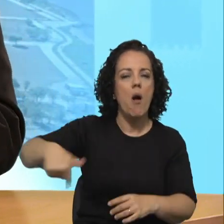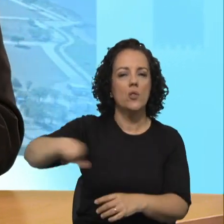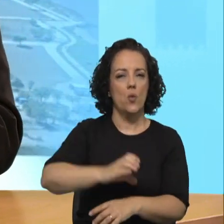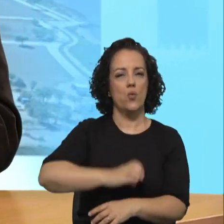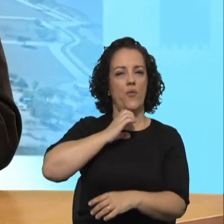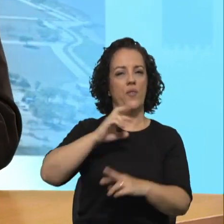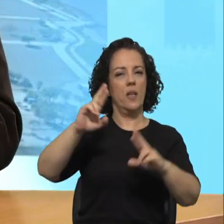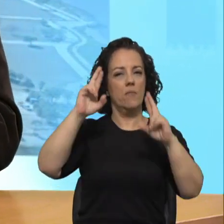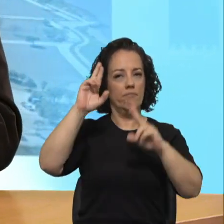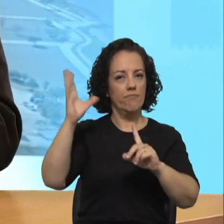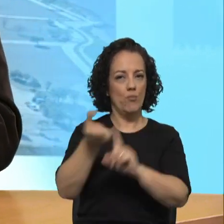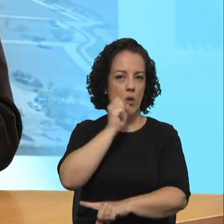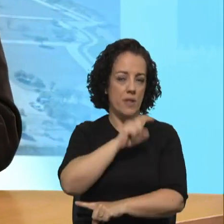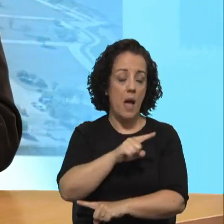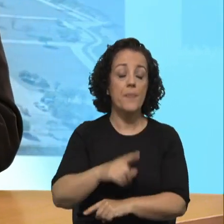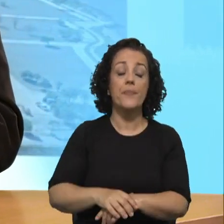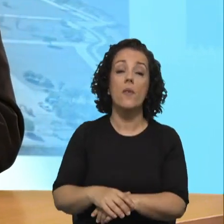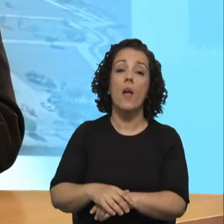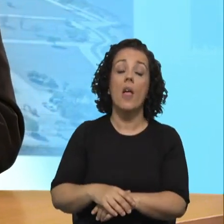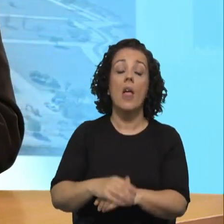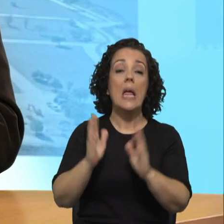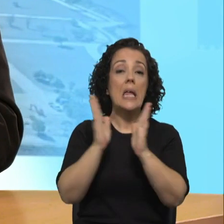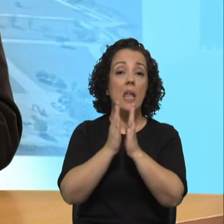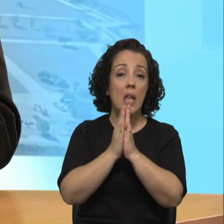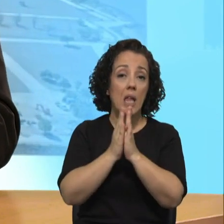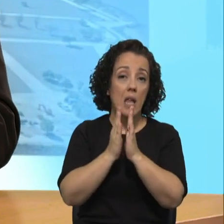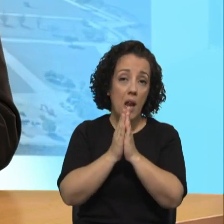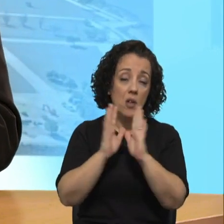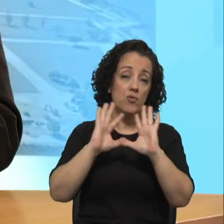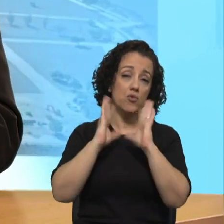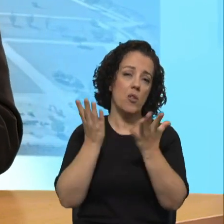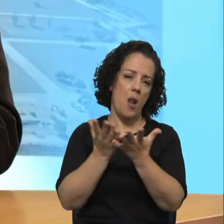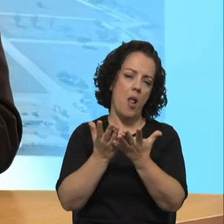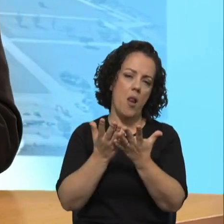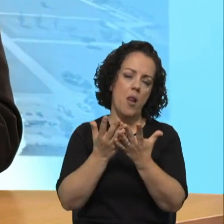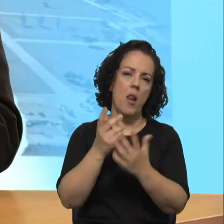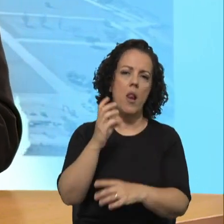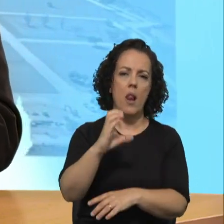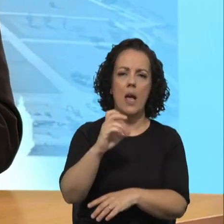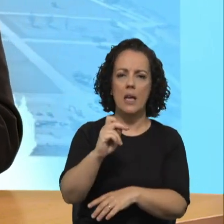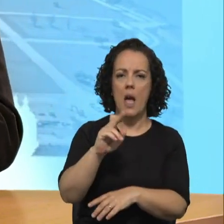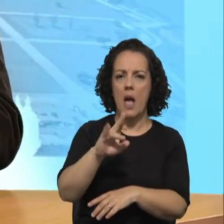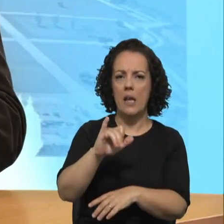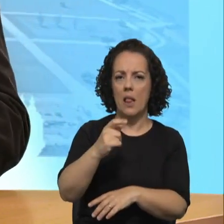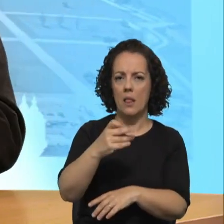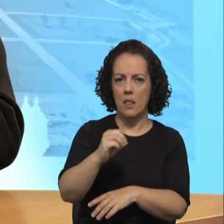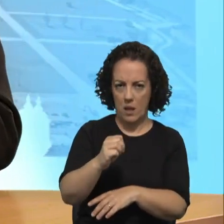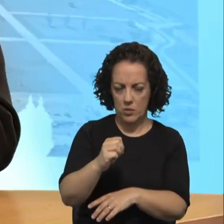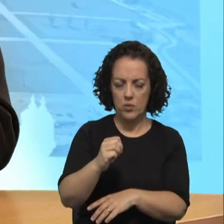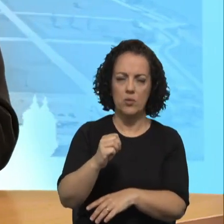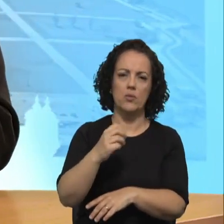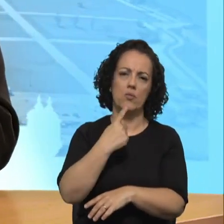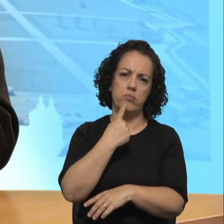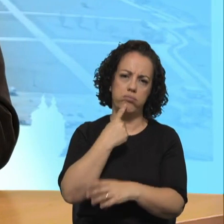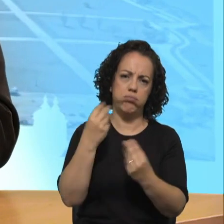da Igreja, a Igreja está muito presente, nomeadamente através do trabalho humanitário da Caritas, que está espalhada um pouco por